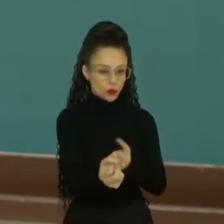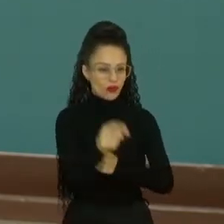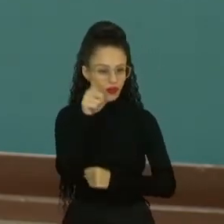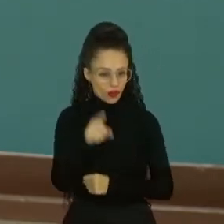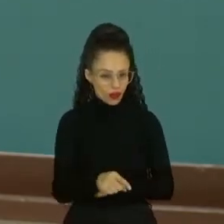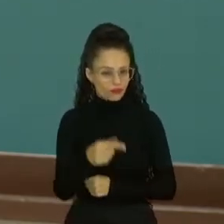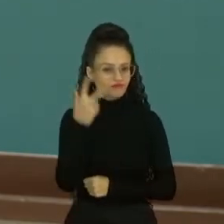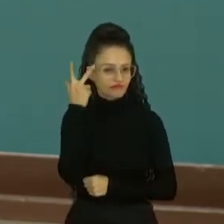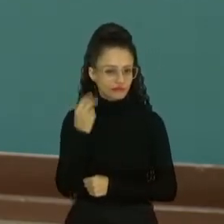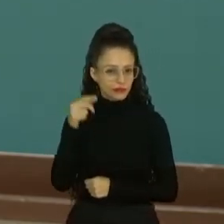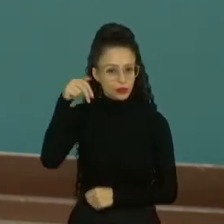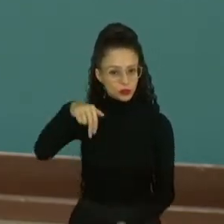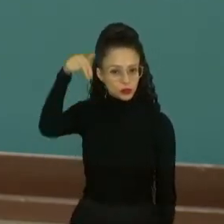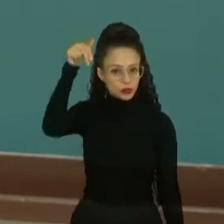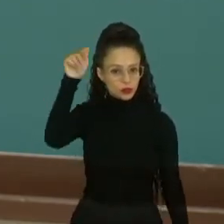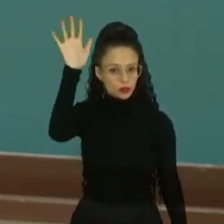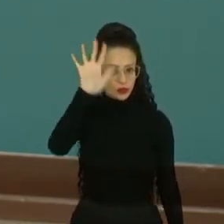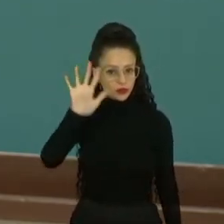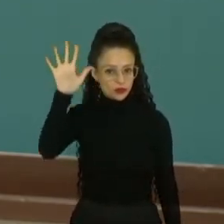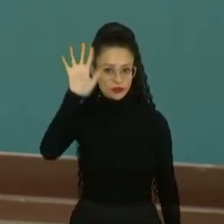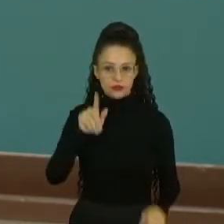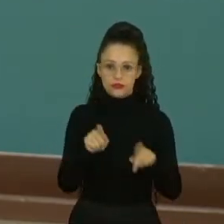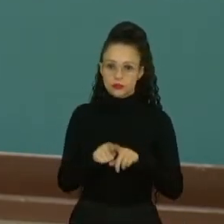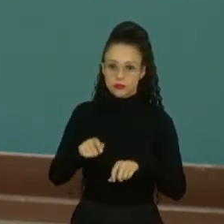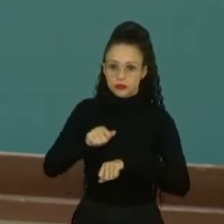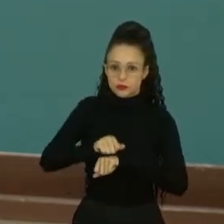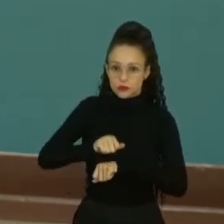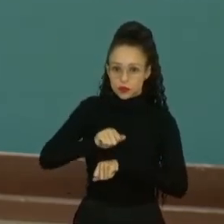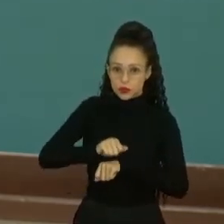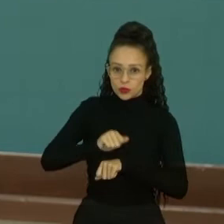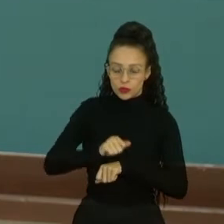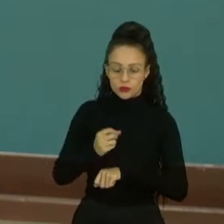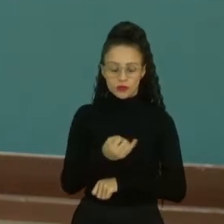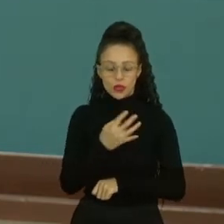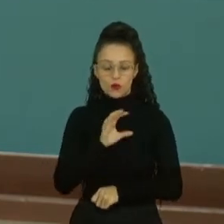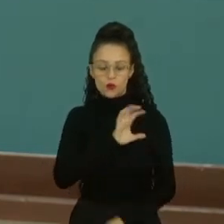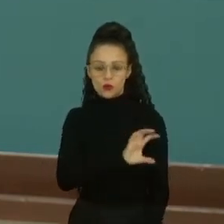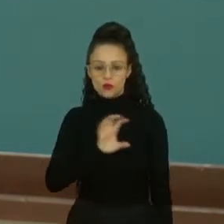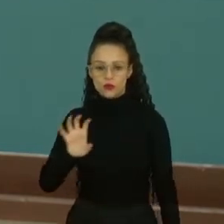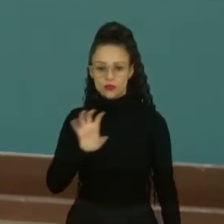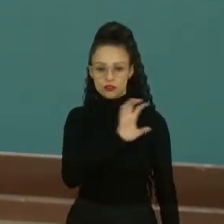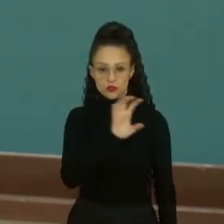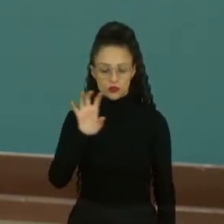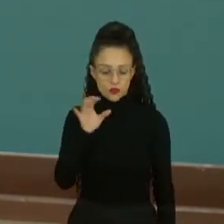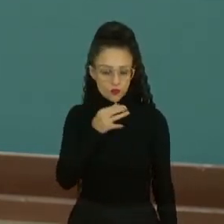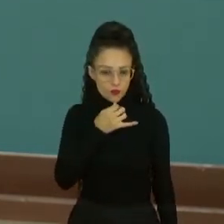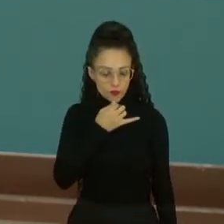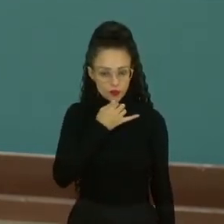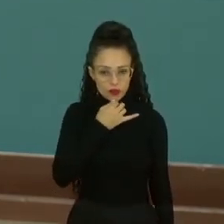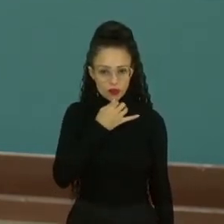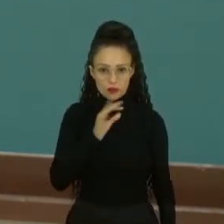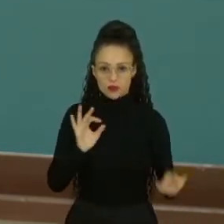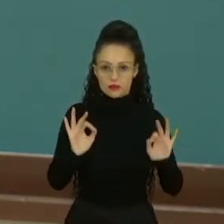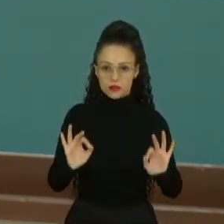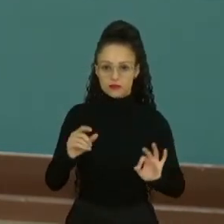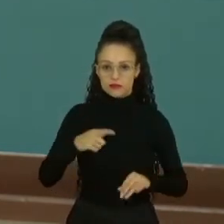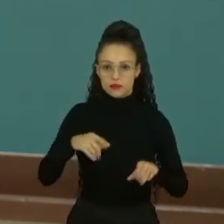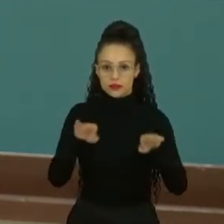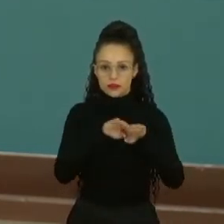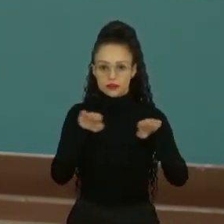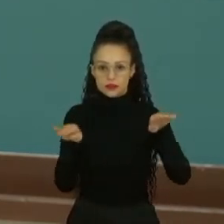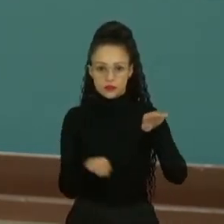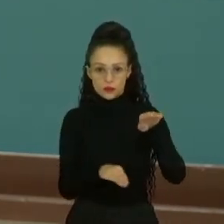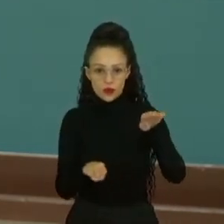na região Nordeste, a pobreza de algumas regiões ali, infelizmente, né? Existe uma desigualdade